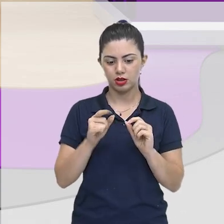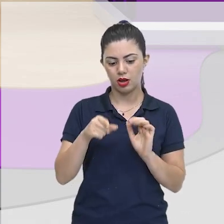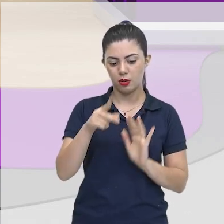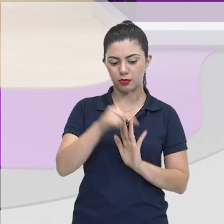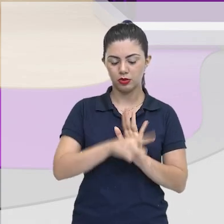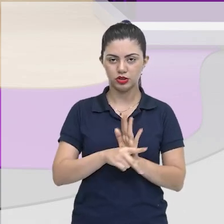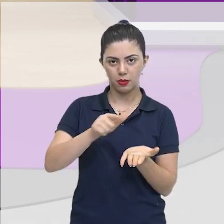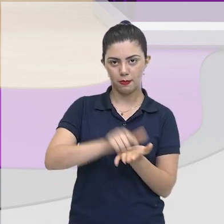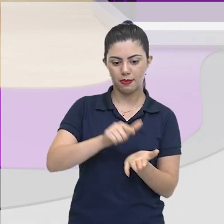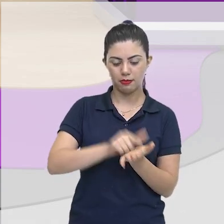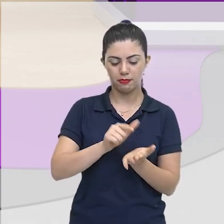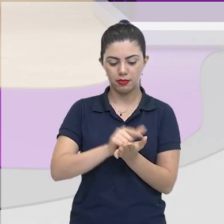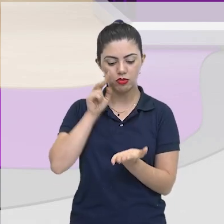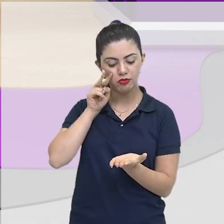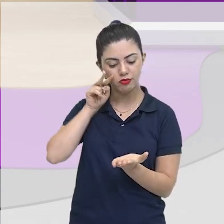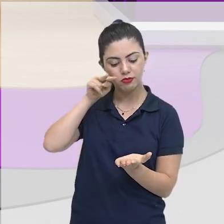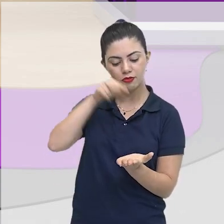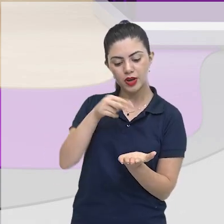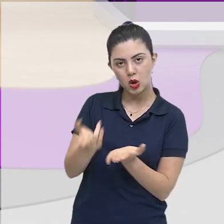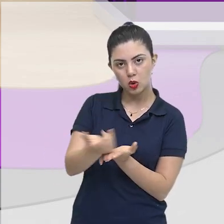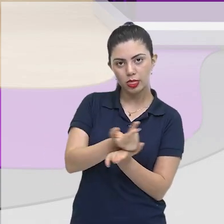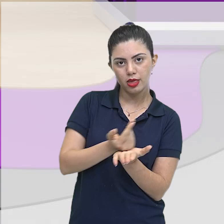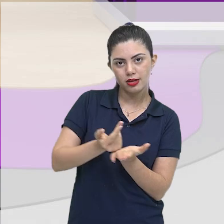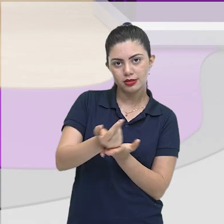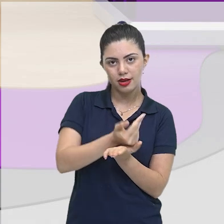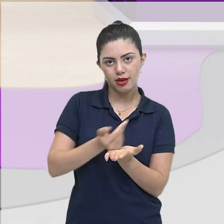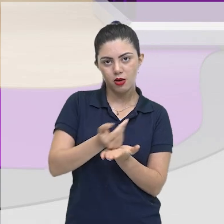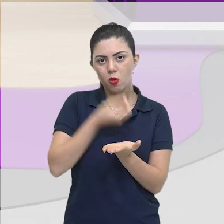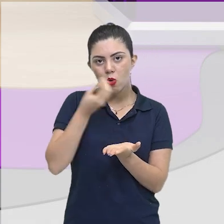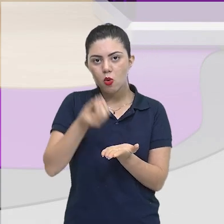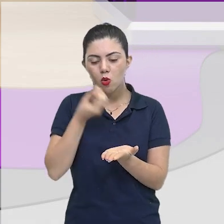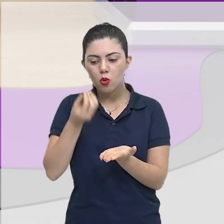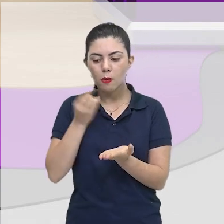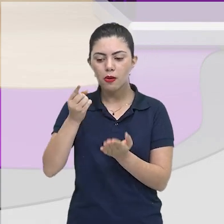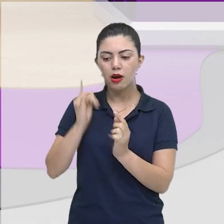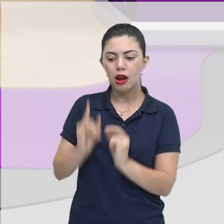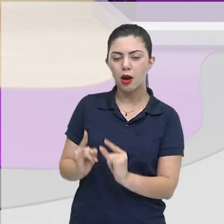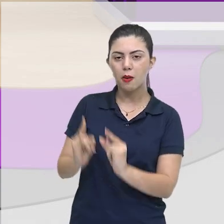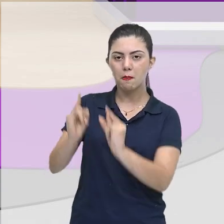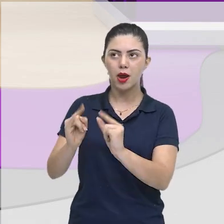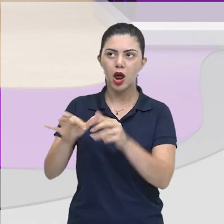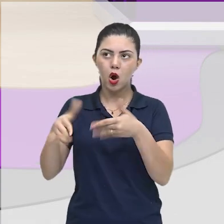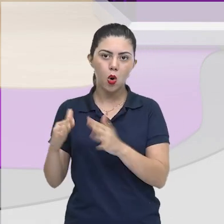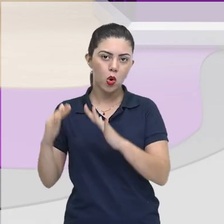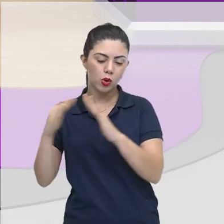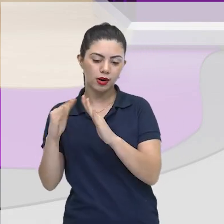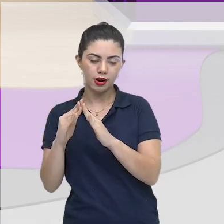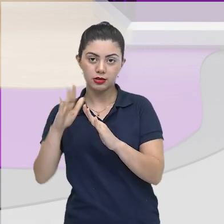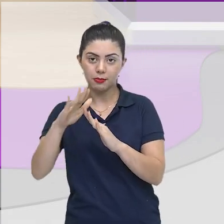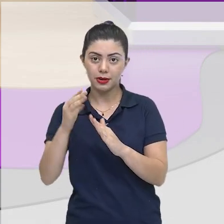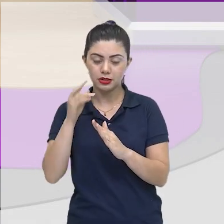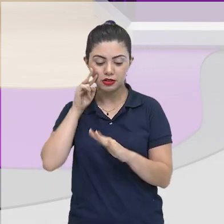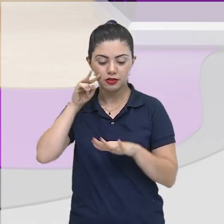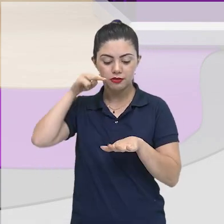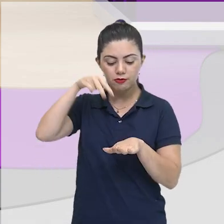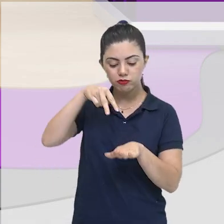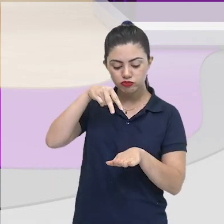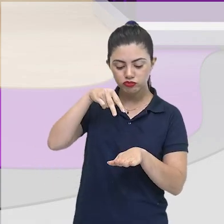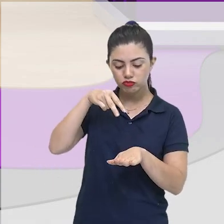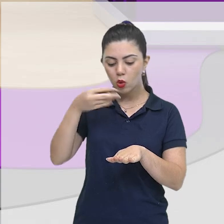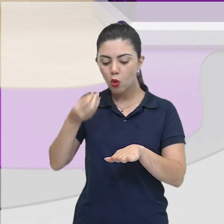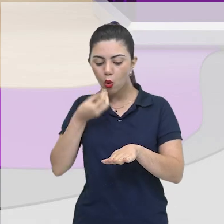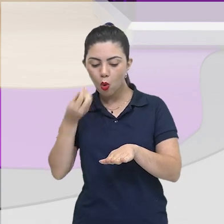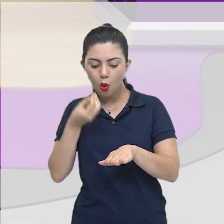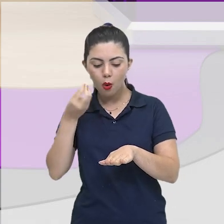Você pega e está visualizando aquela estrutura de um ponto de vista aéreo, de cima, como se você